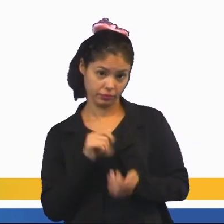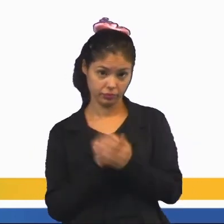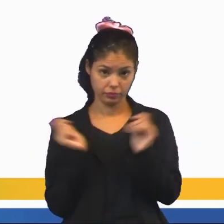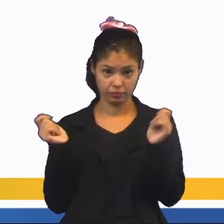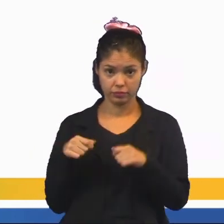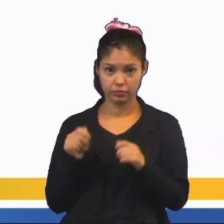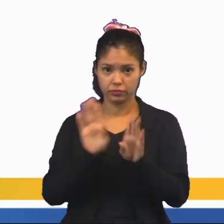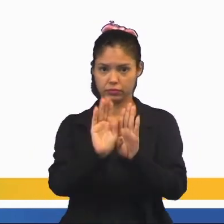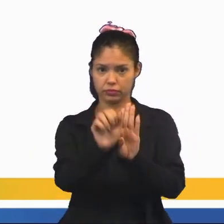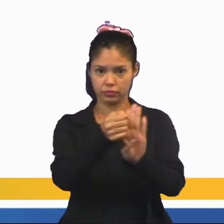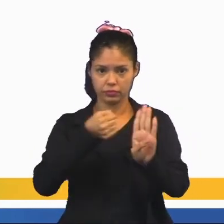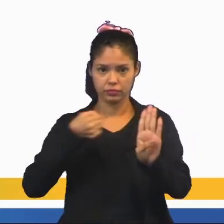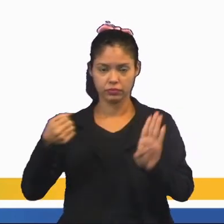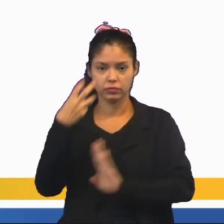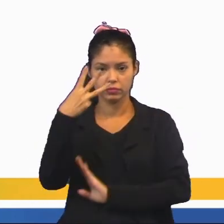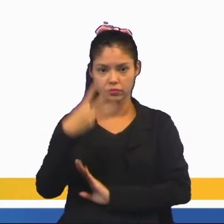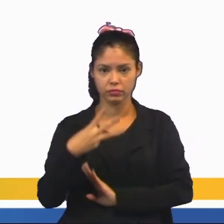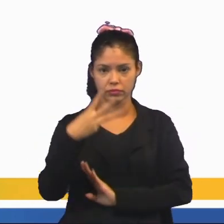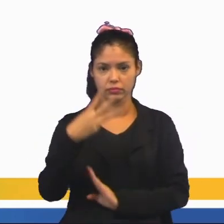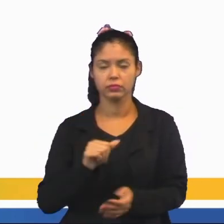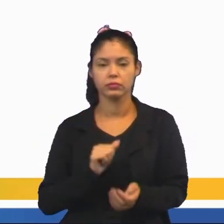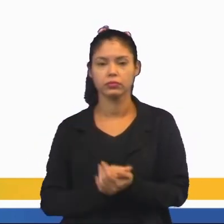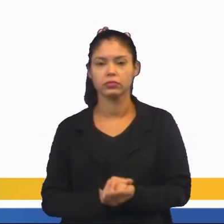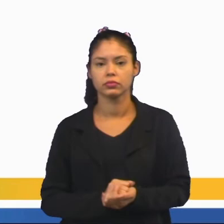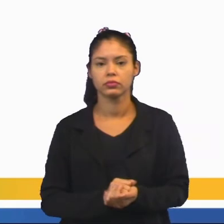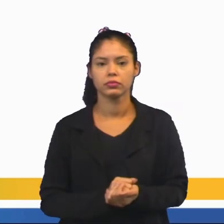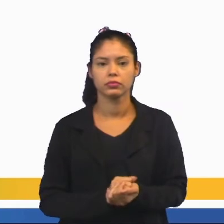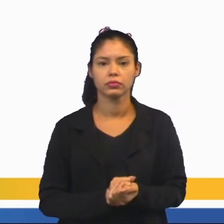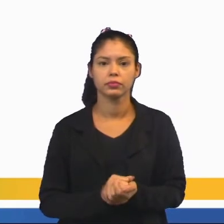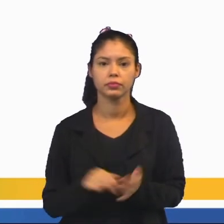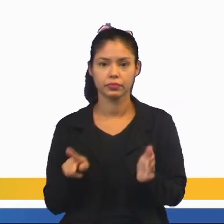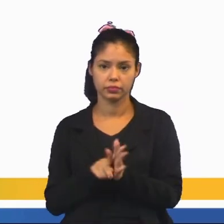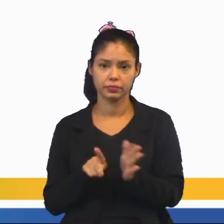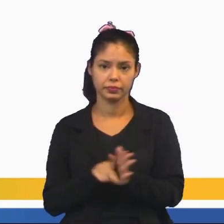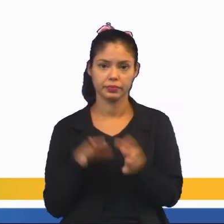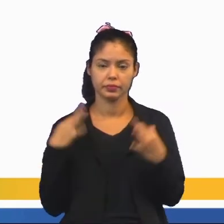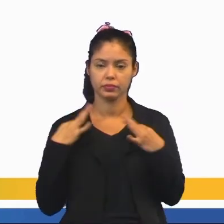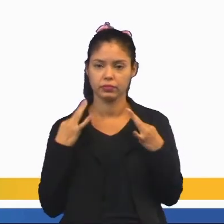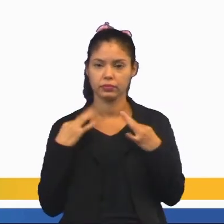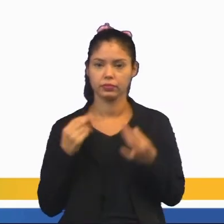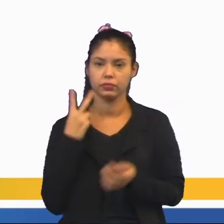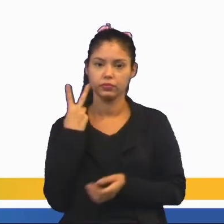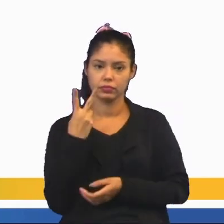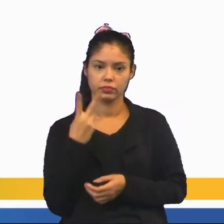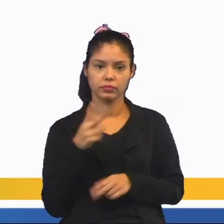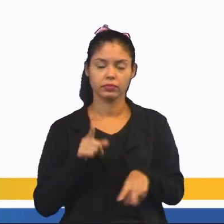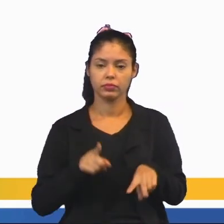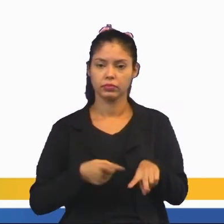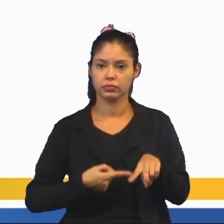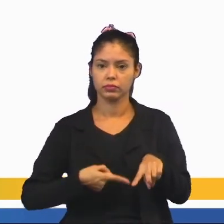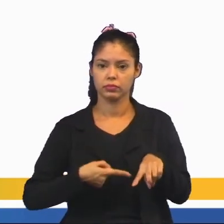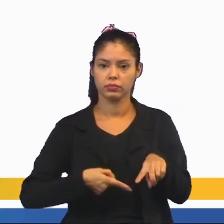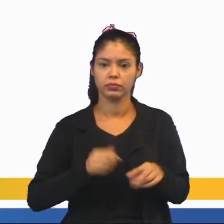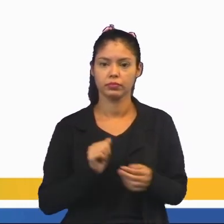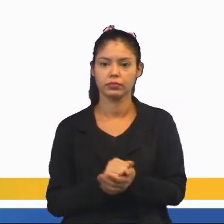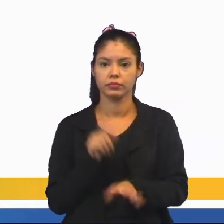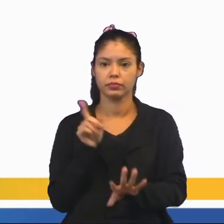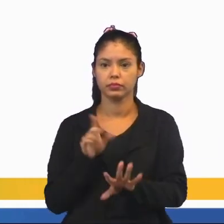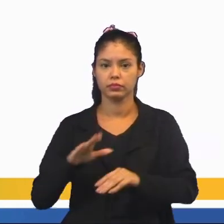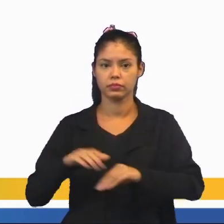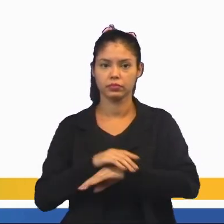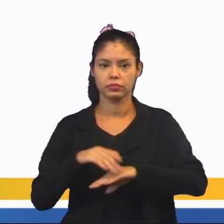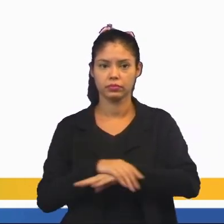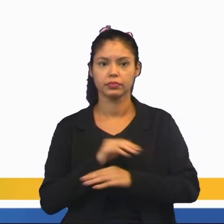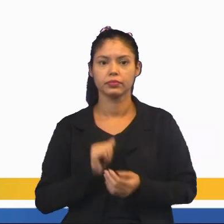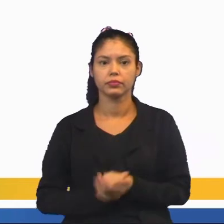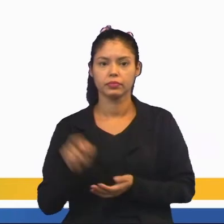Roberta possui em seu guarda-roupa 3 opções de camisetas, 2 calças, 2